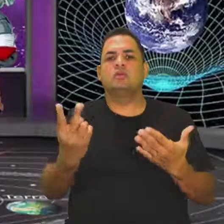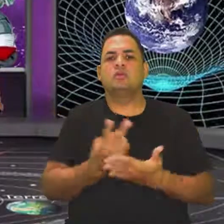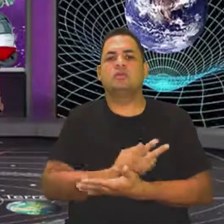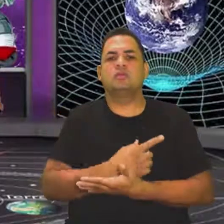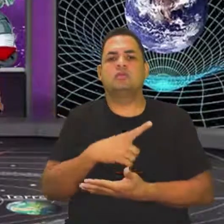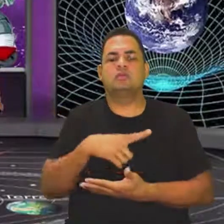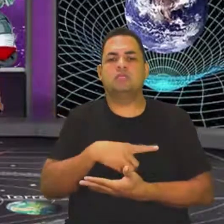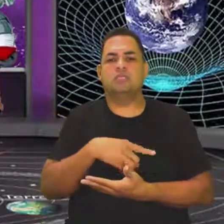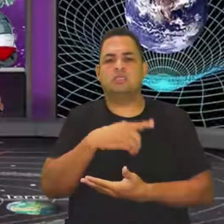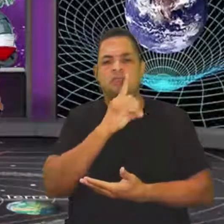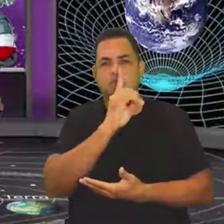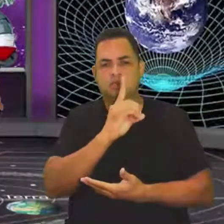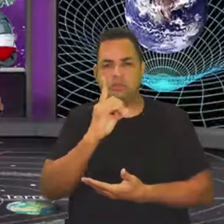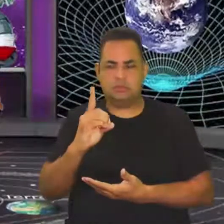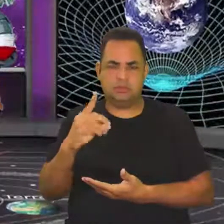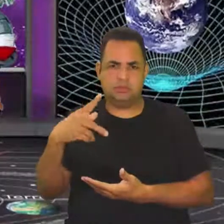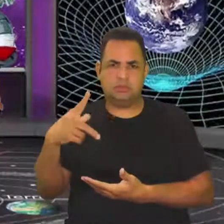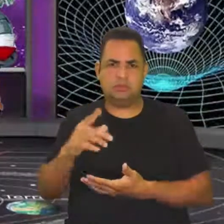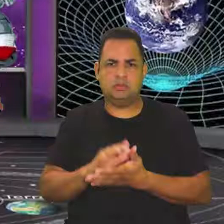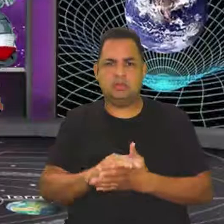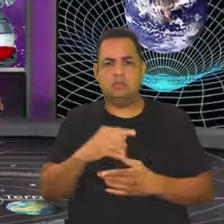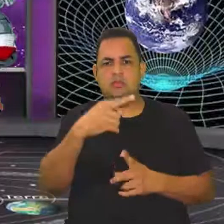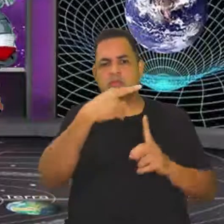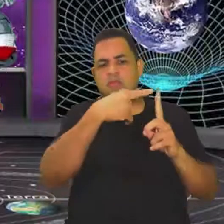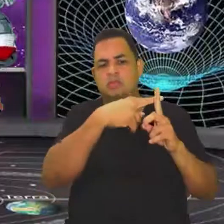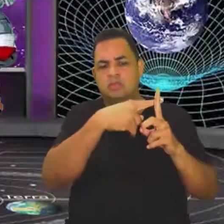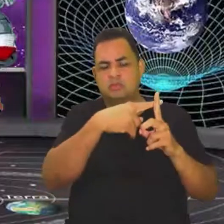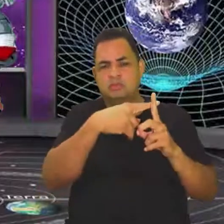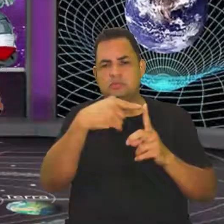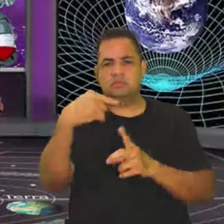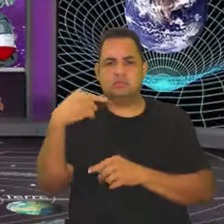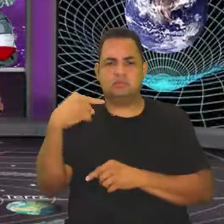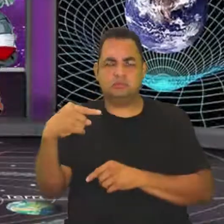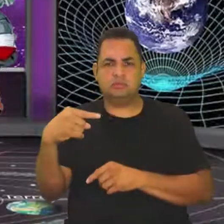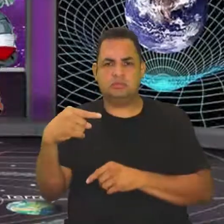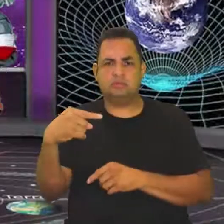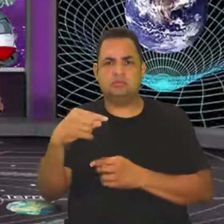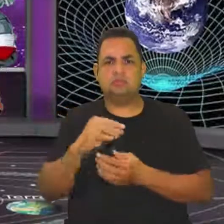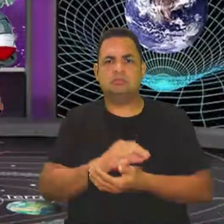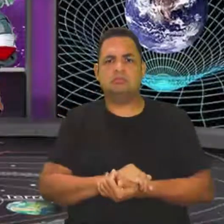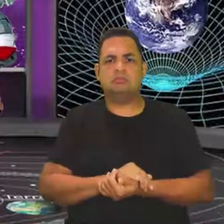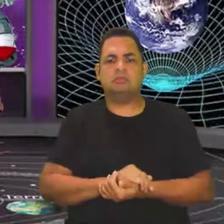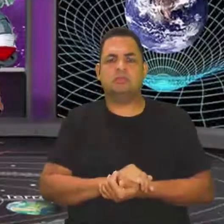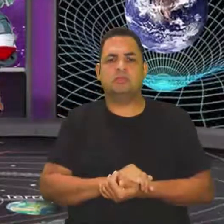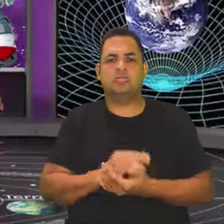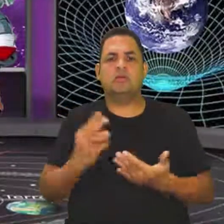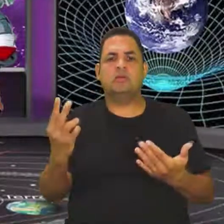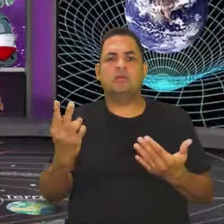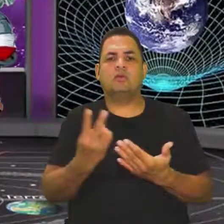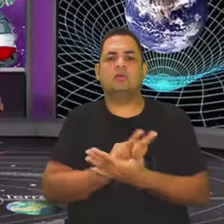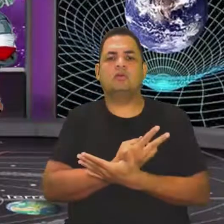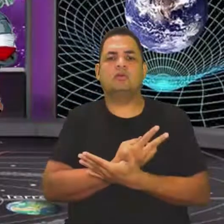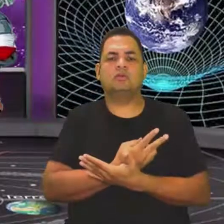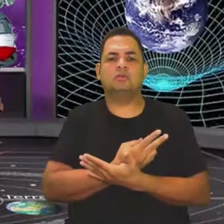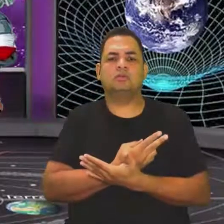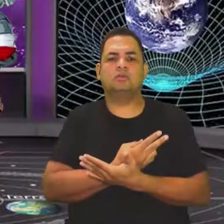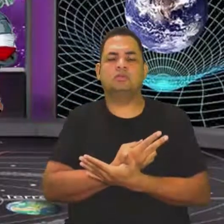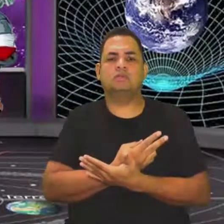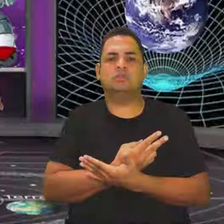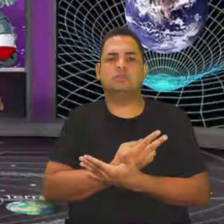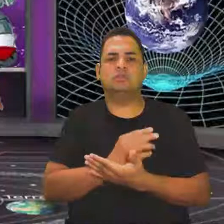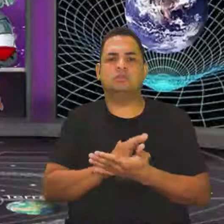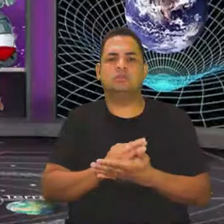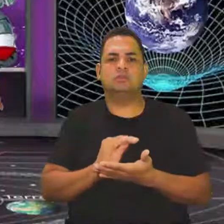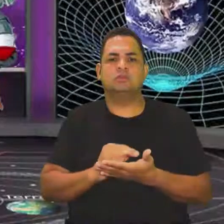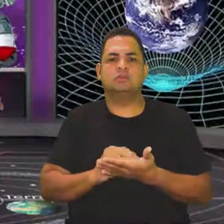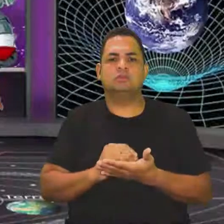de potencial. Cargas positivas em excesso, carga negativa em excesso, e ocorre essa elevação